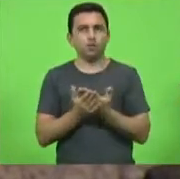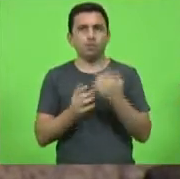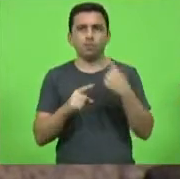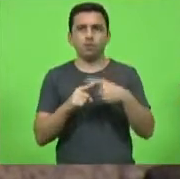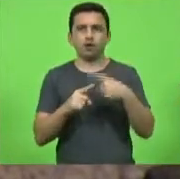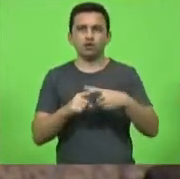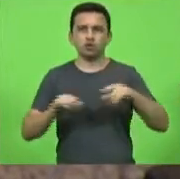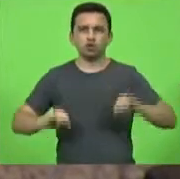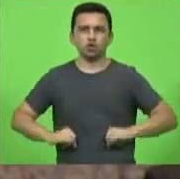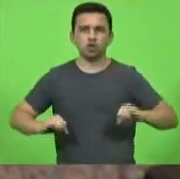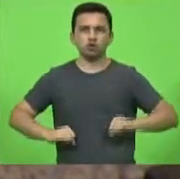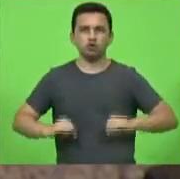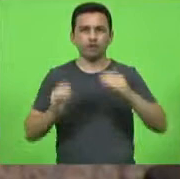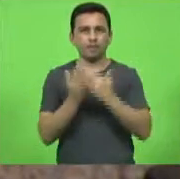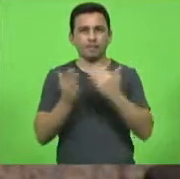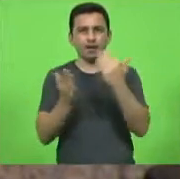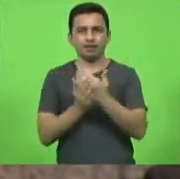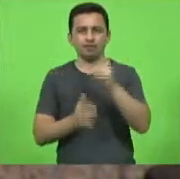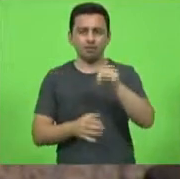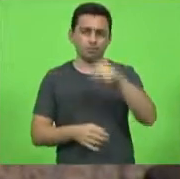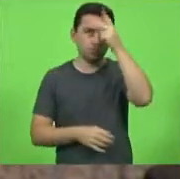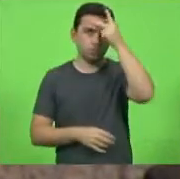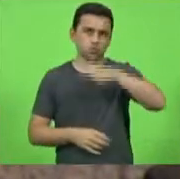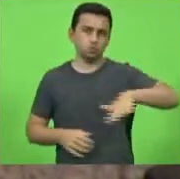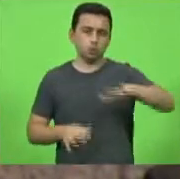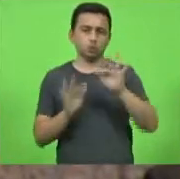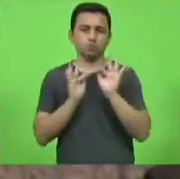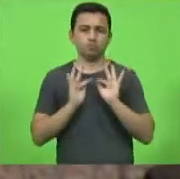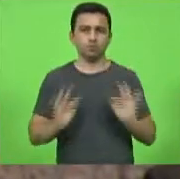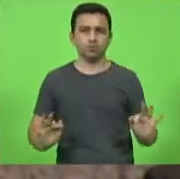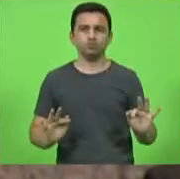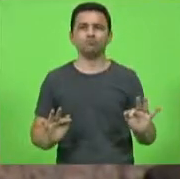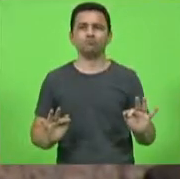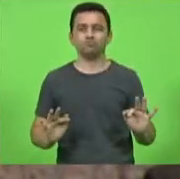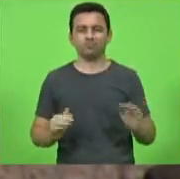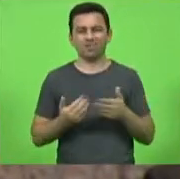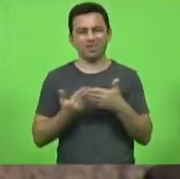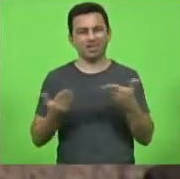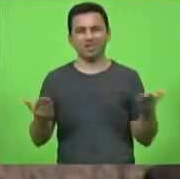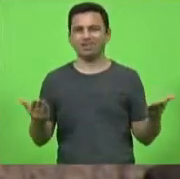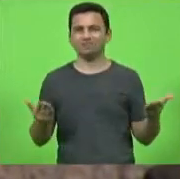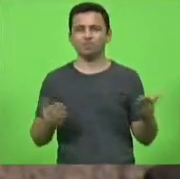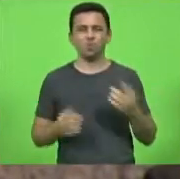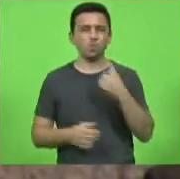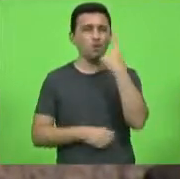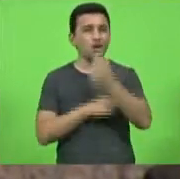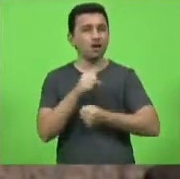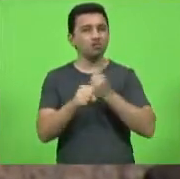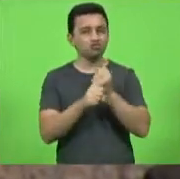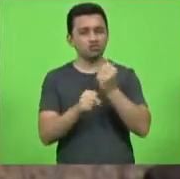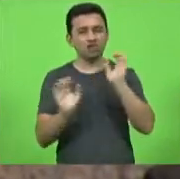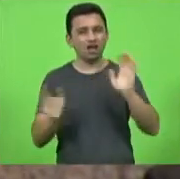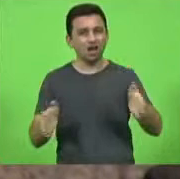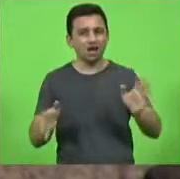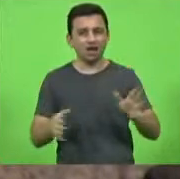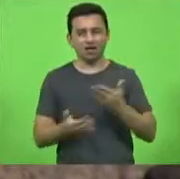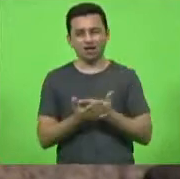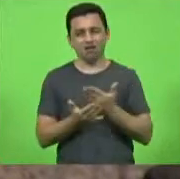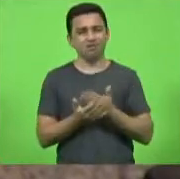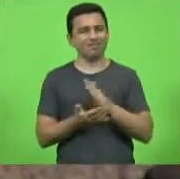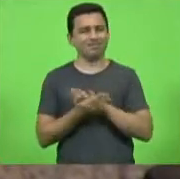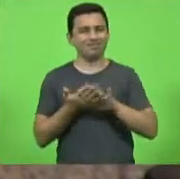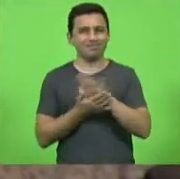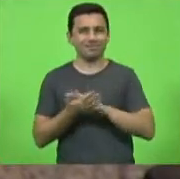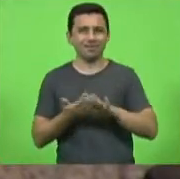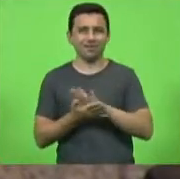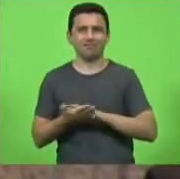sofre nesse momento são os mais humildes, que esses estão sem aula há um ano, estão longe dos colégios e vão ficar